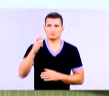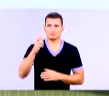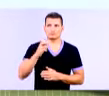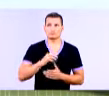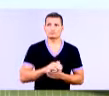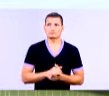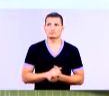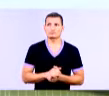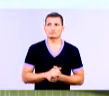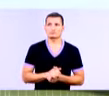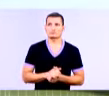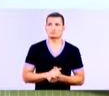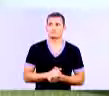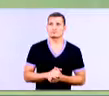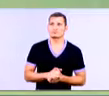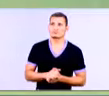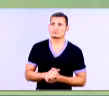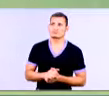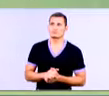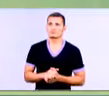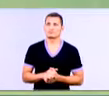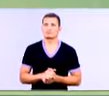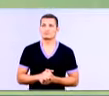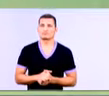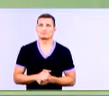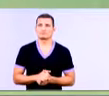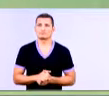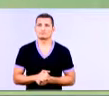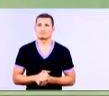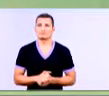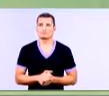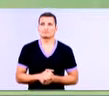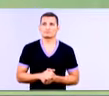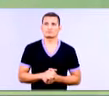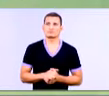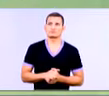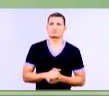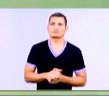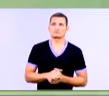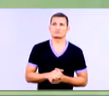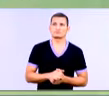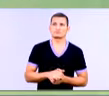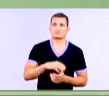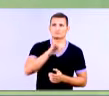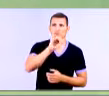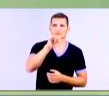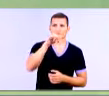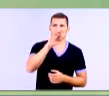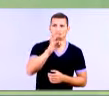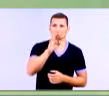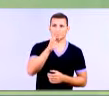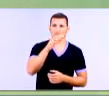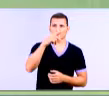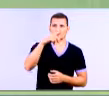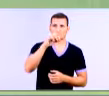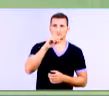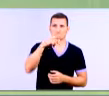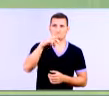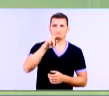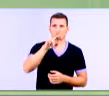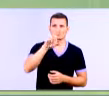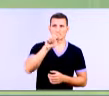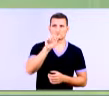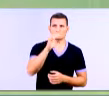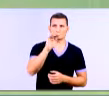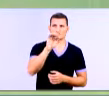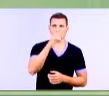a idade, né? Agora, em outro caso, int população, vírgula, rebanho. Perceba, gente, que aqui eu tenho